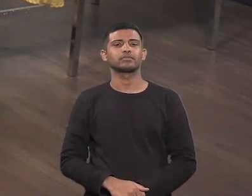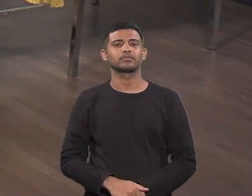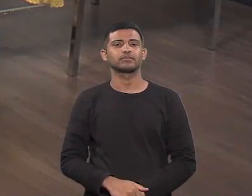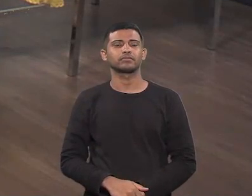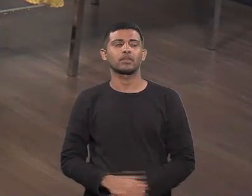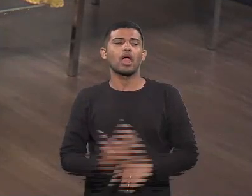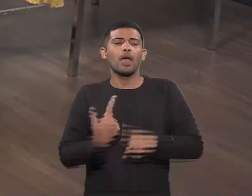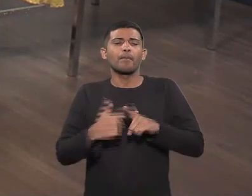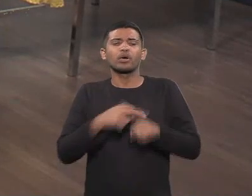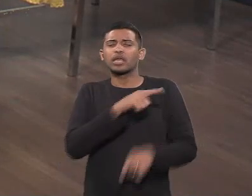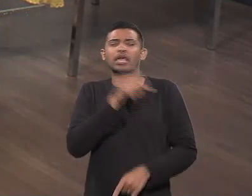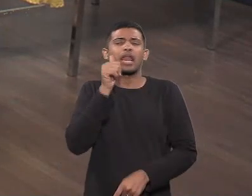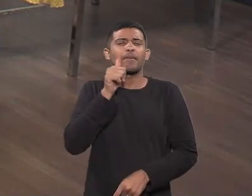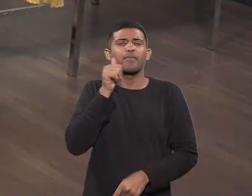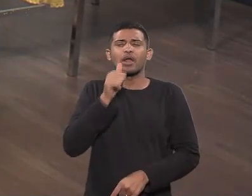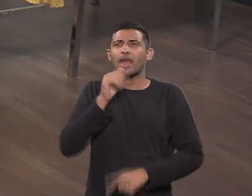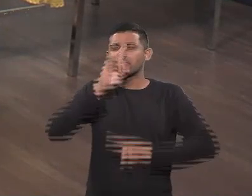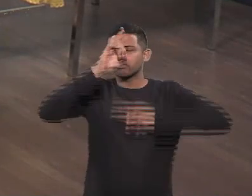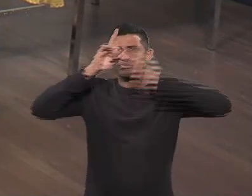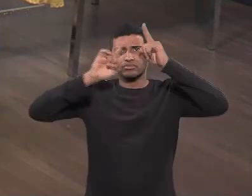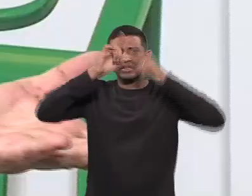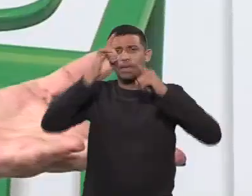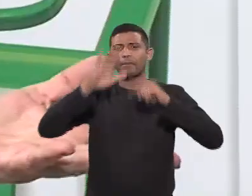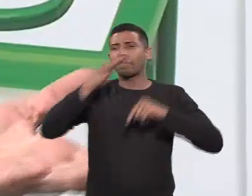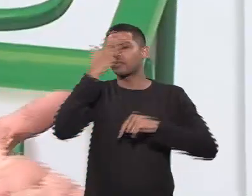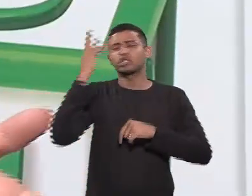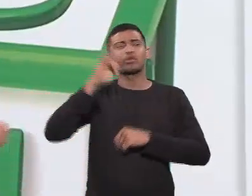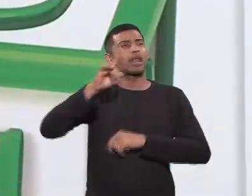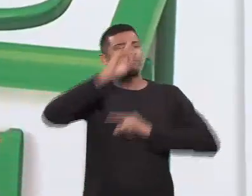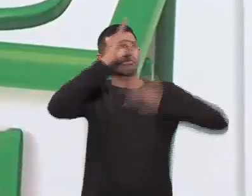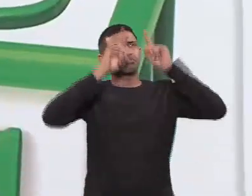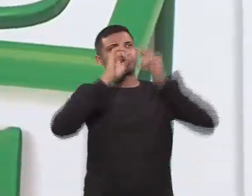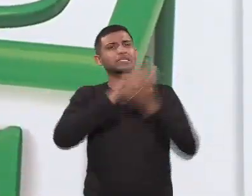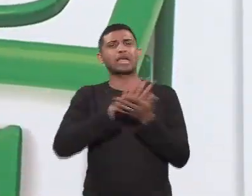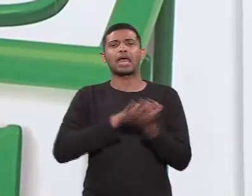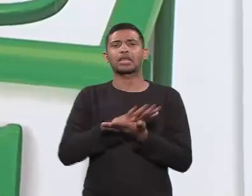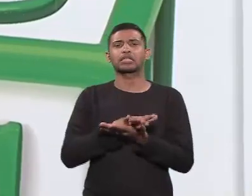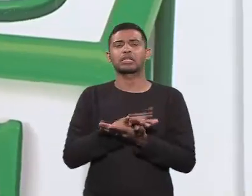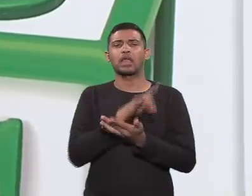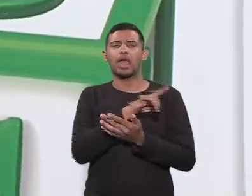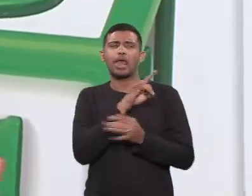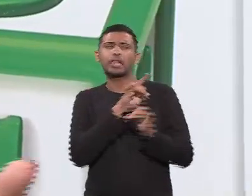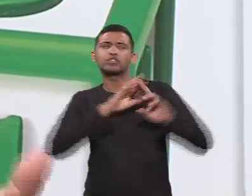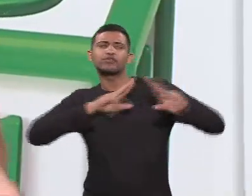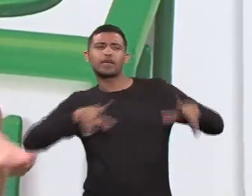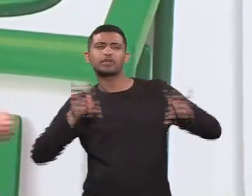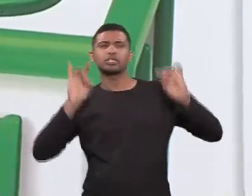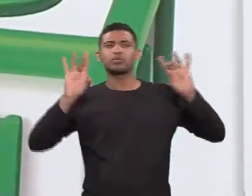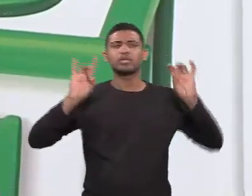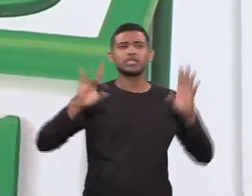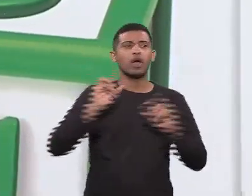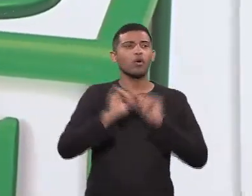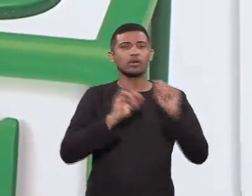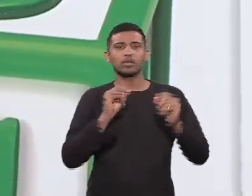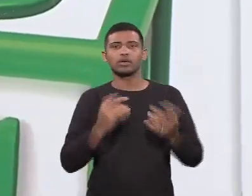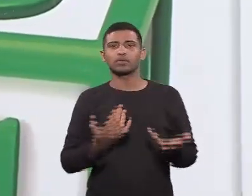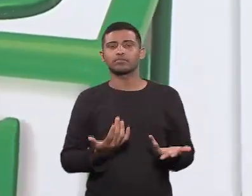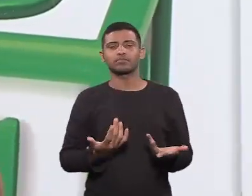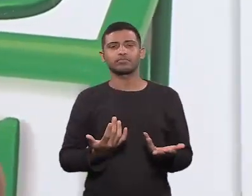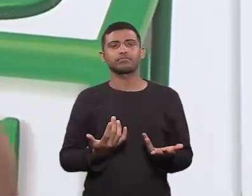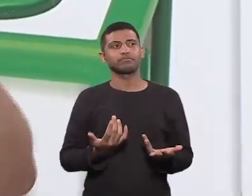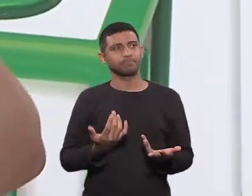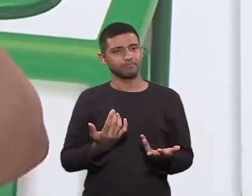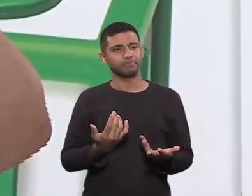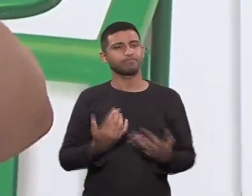ela cria tanto num lugar que ninguém cria? Então, o que ela tem de especial? O que existe